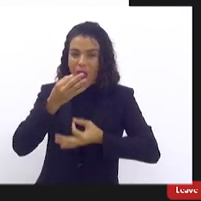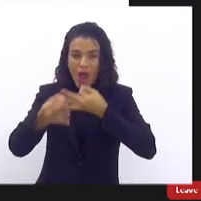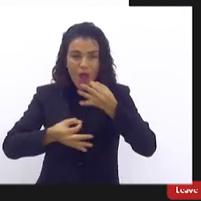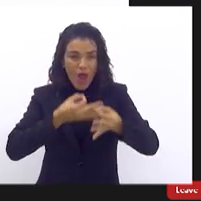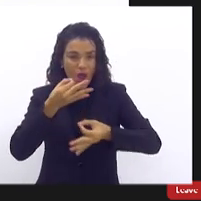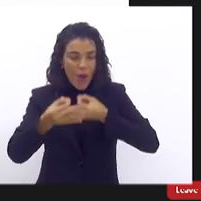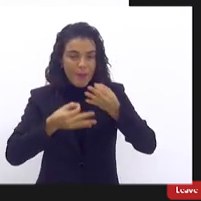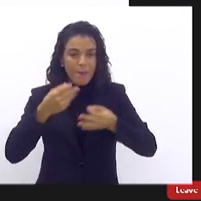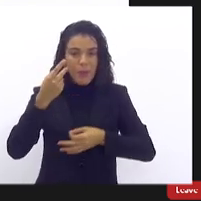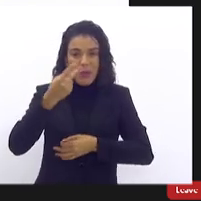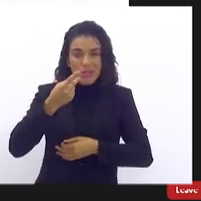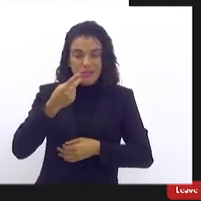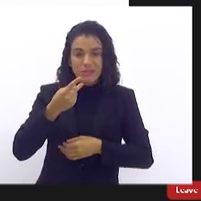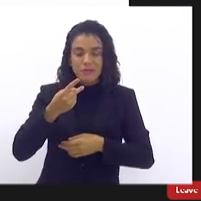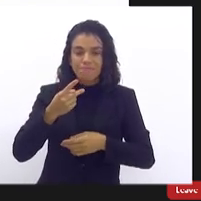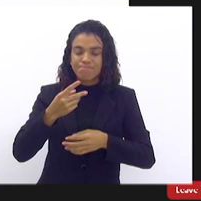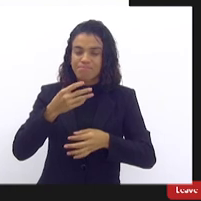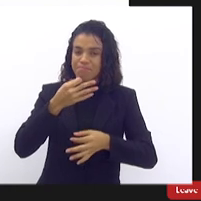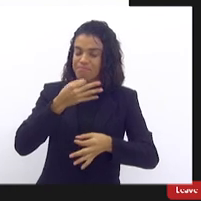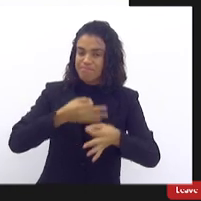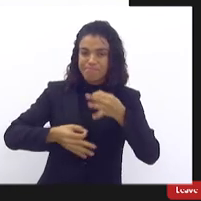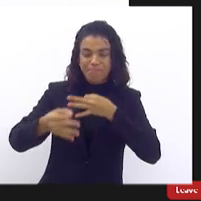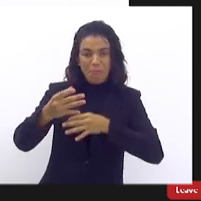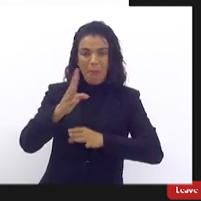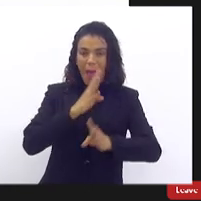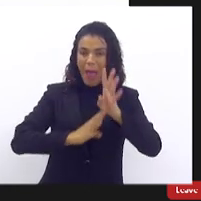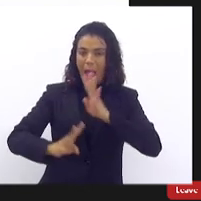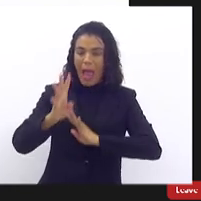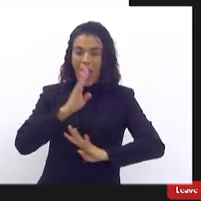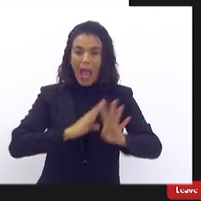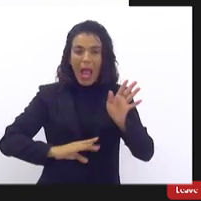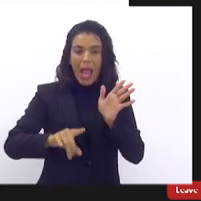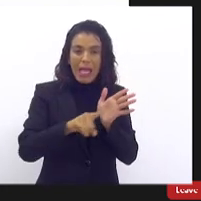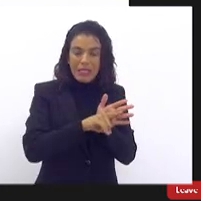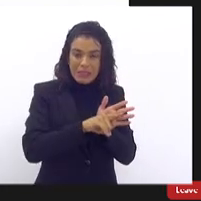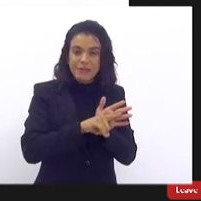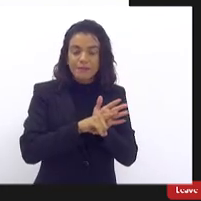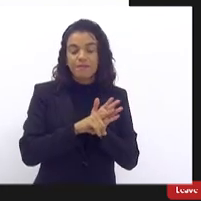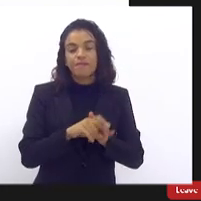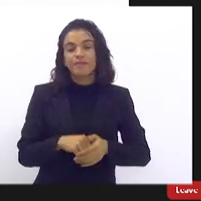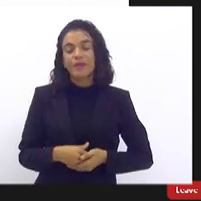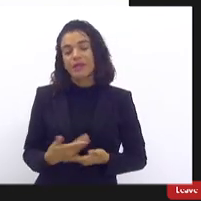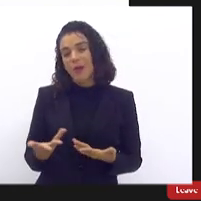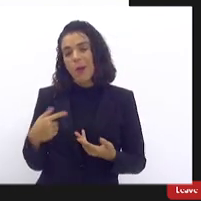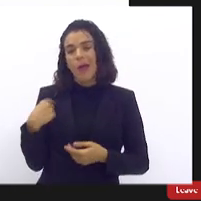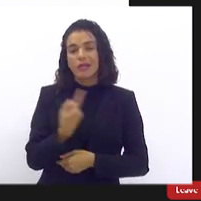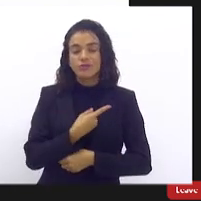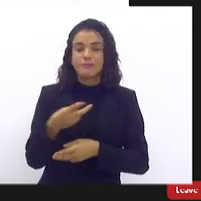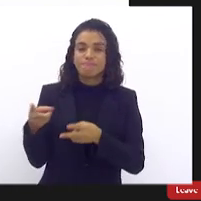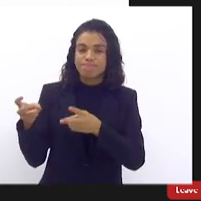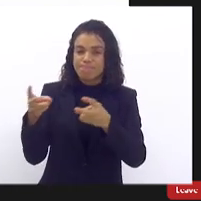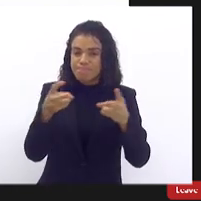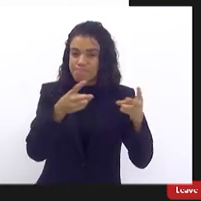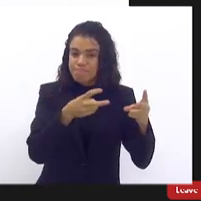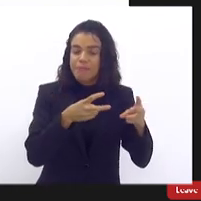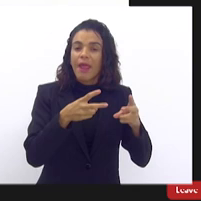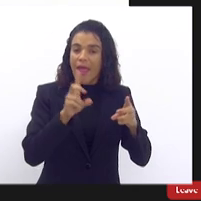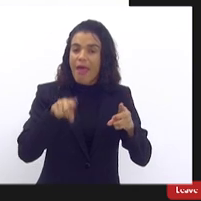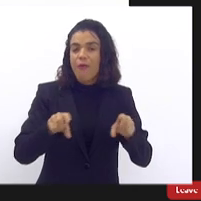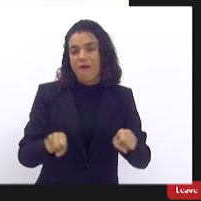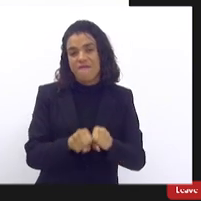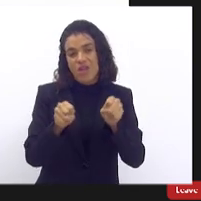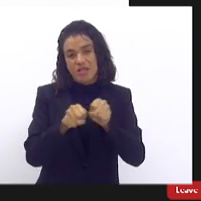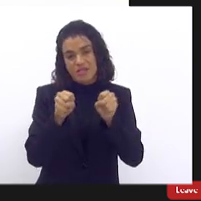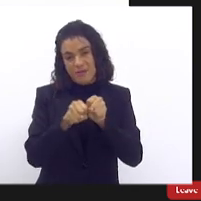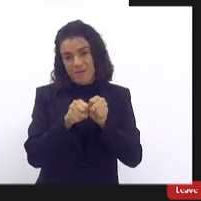políticas muito negativamente afetadas, a gente percebe que isso é uma violação a essa liberdade